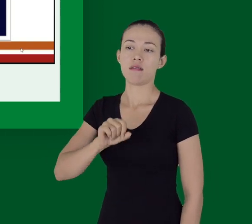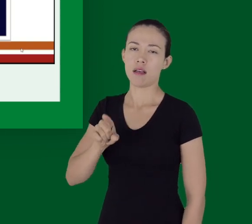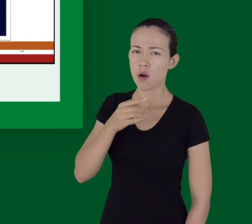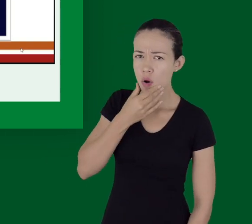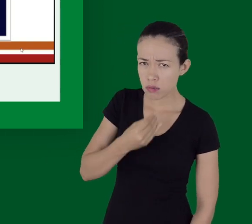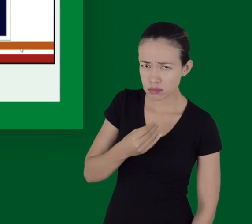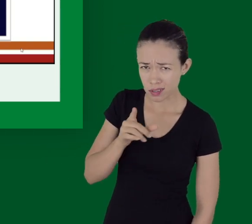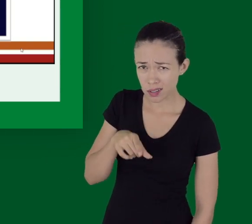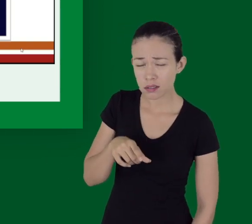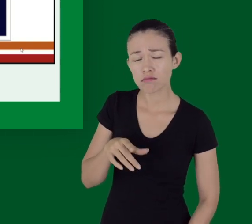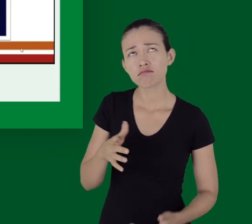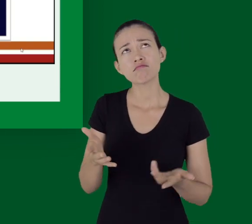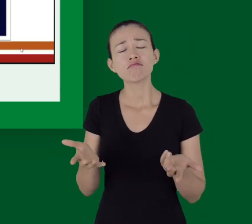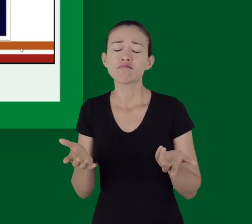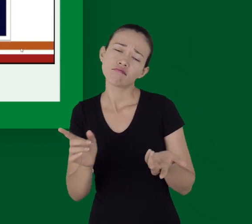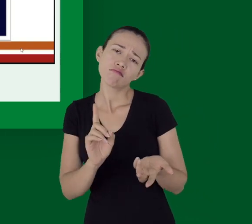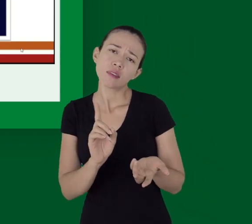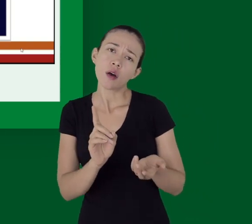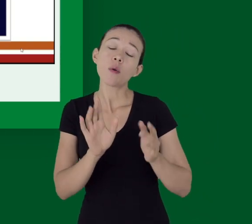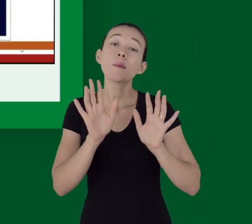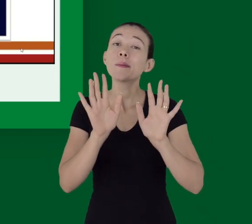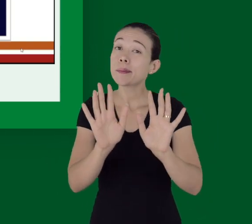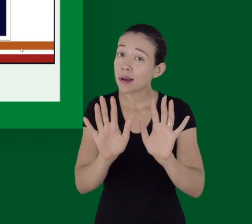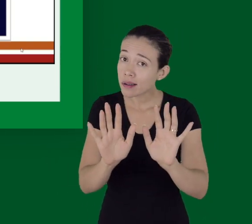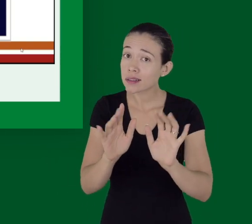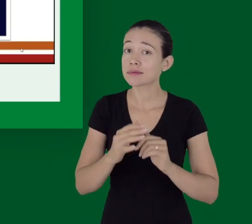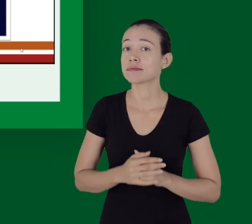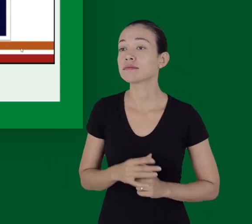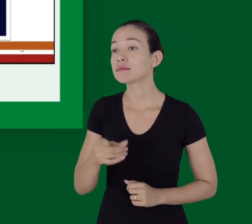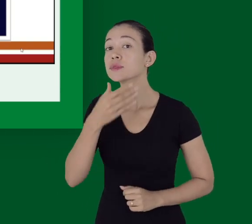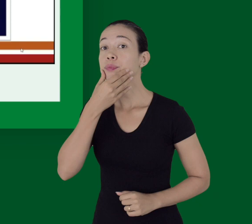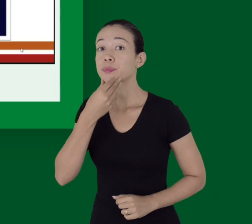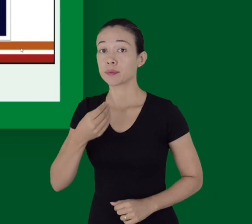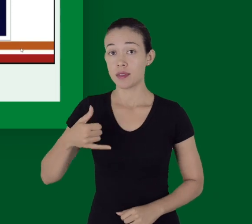infarto, mas os pacientes